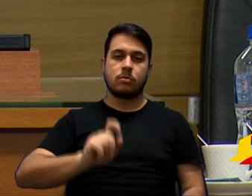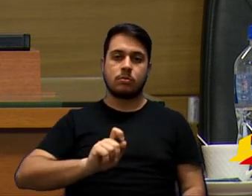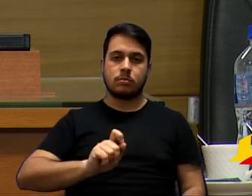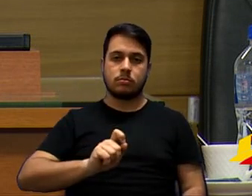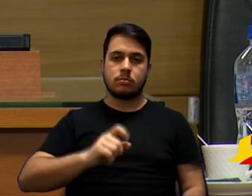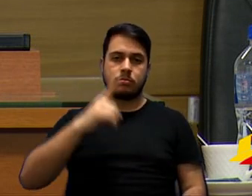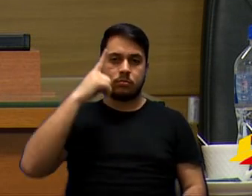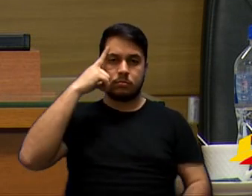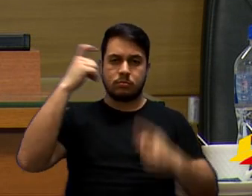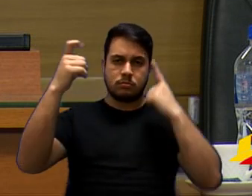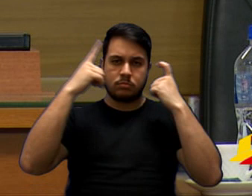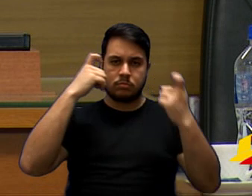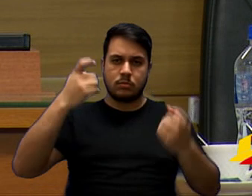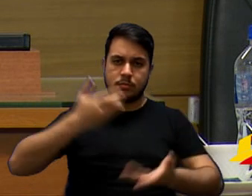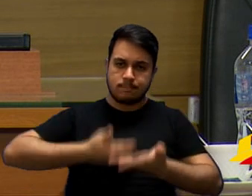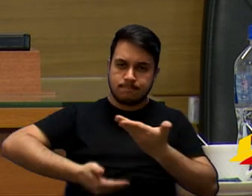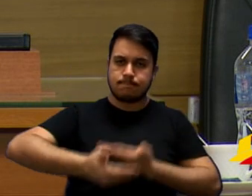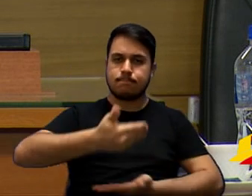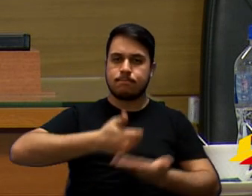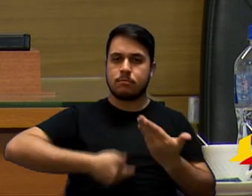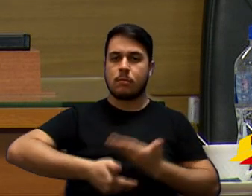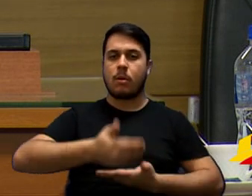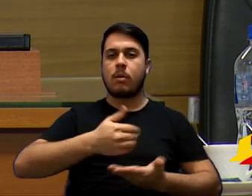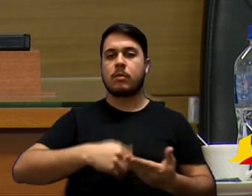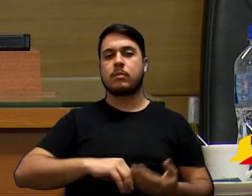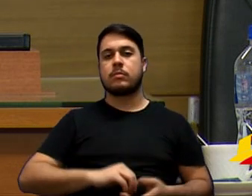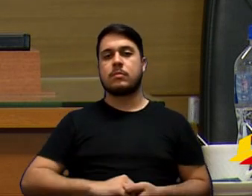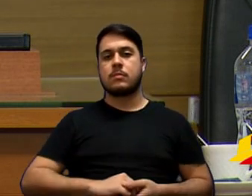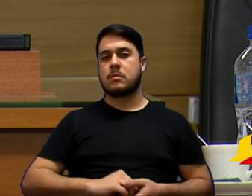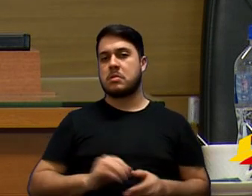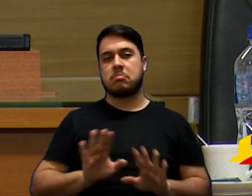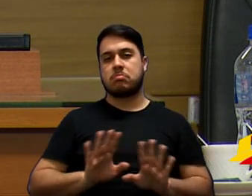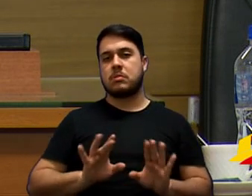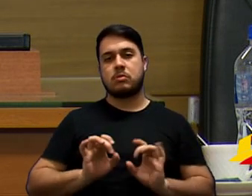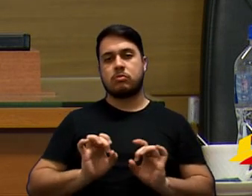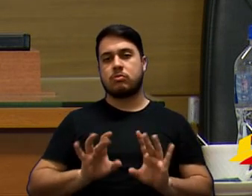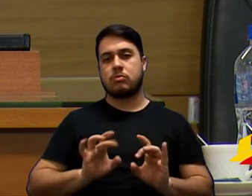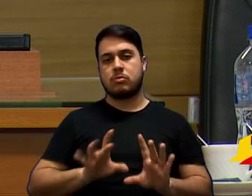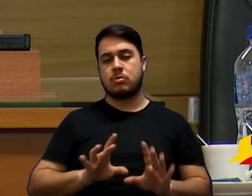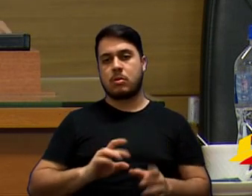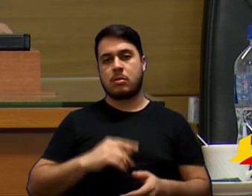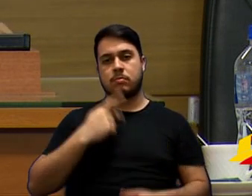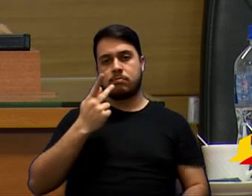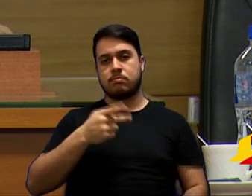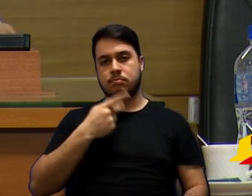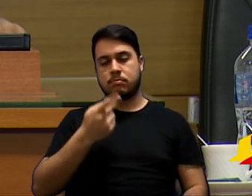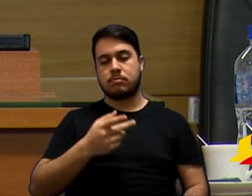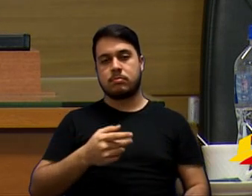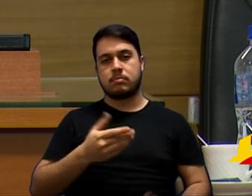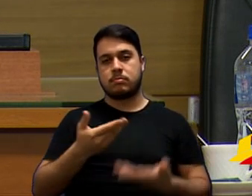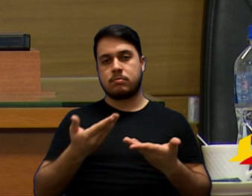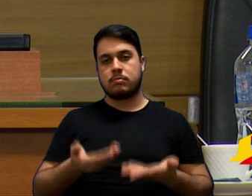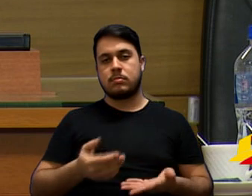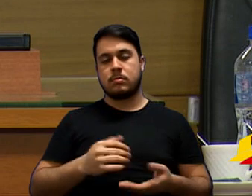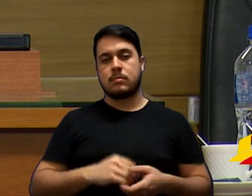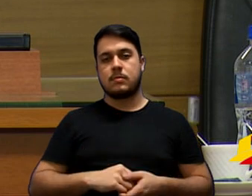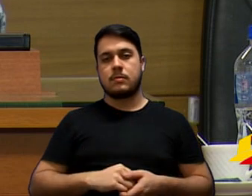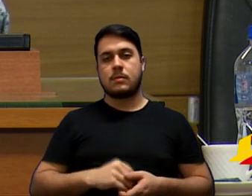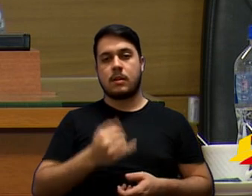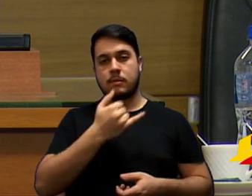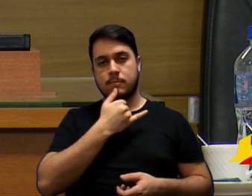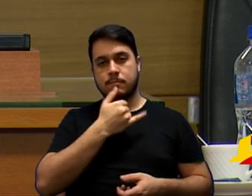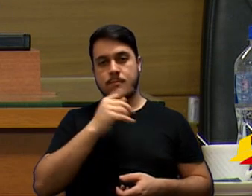as idéias de uma forma em conjunto então era só essas mesmas considerações aí infelizmente a gente tem muitos empreendimentos